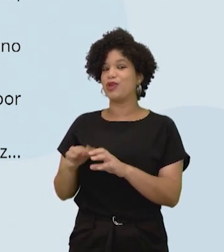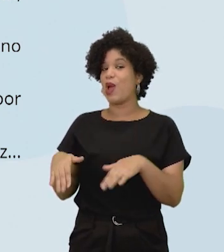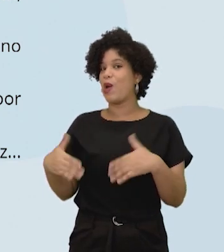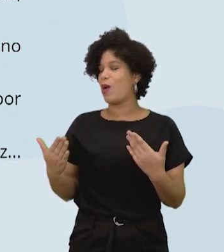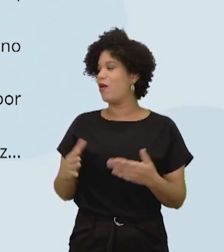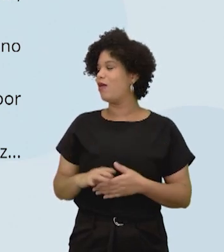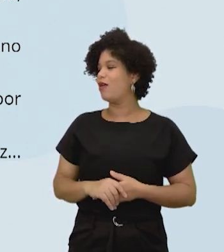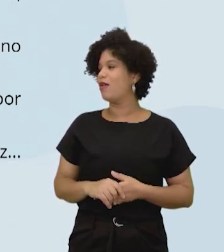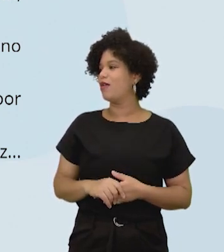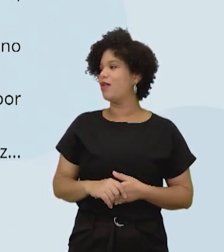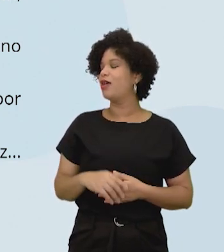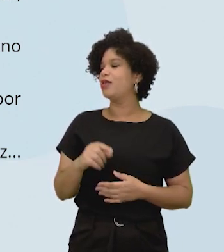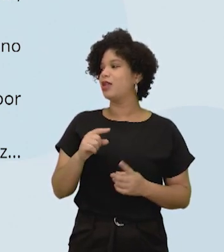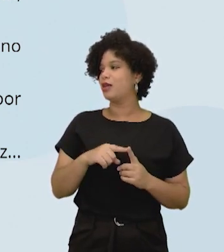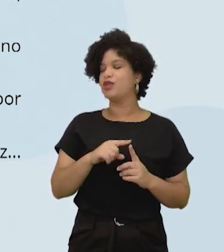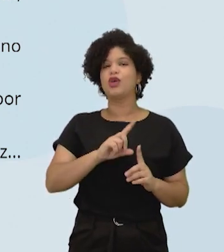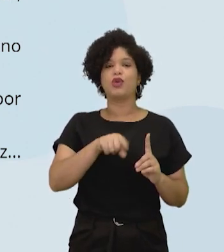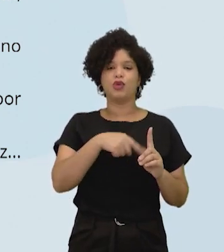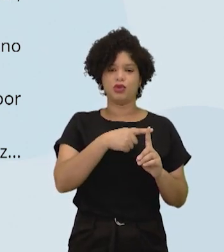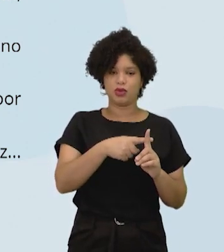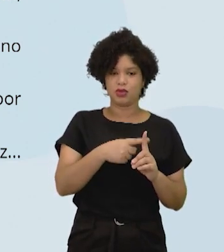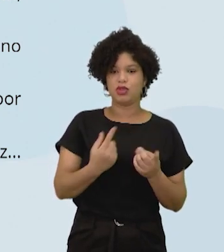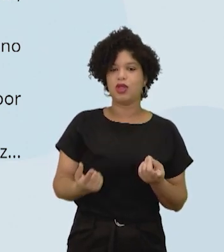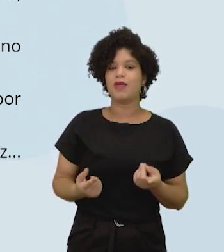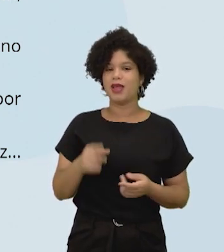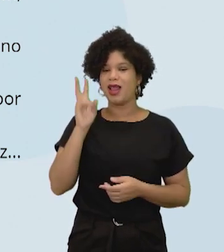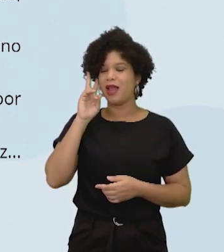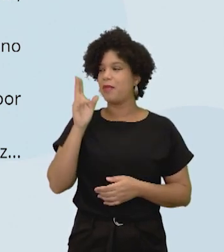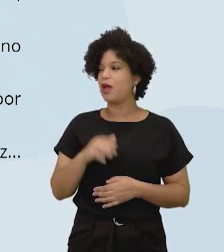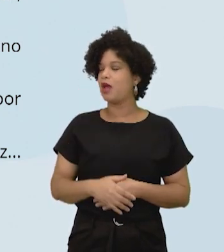aditivas, e nem, mas também, como também,